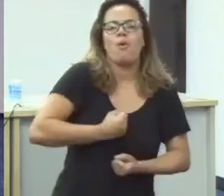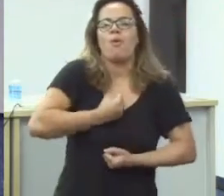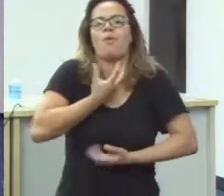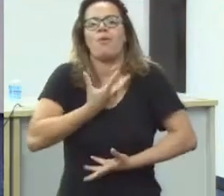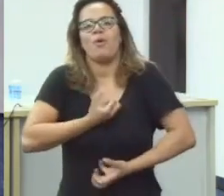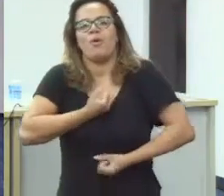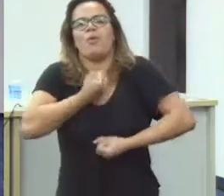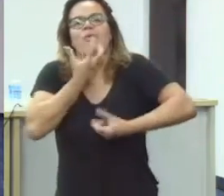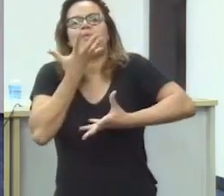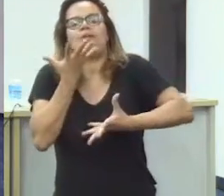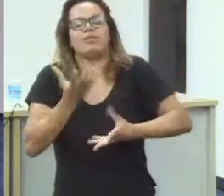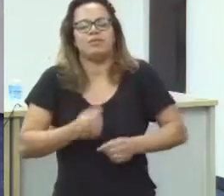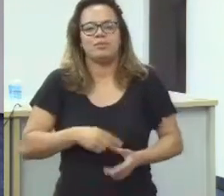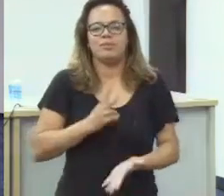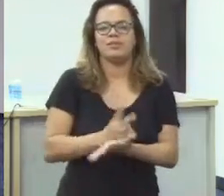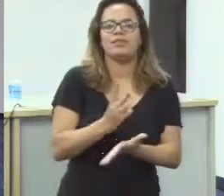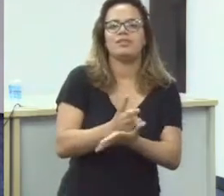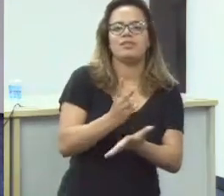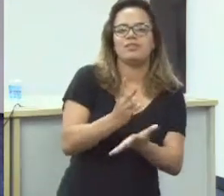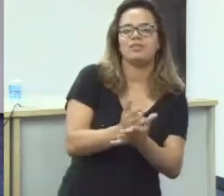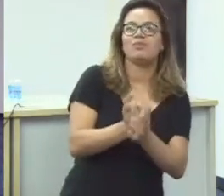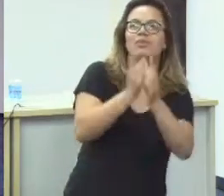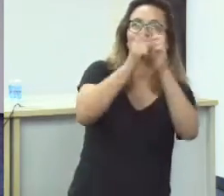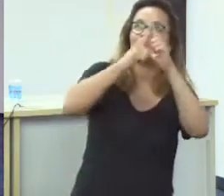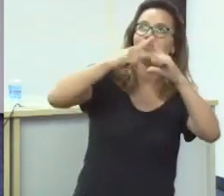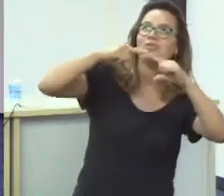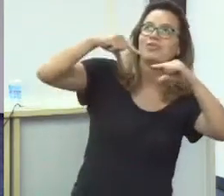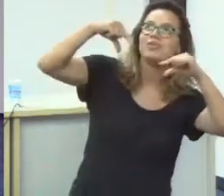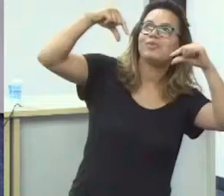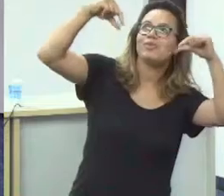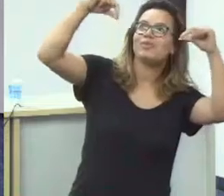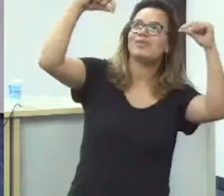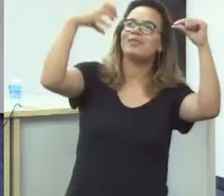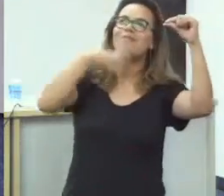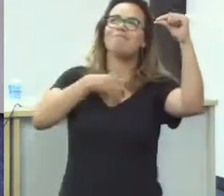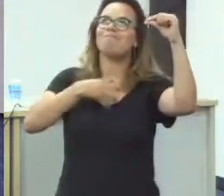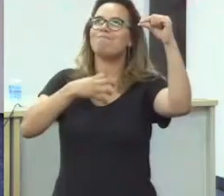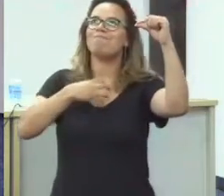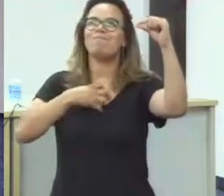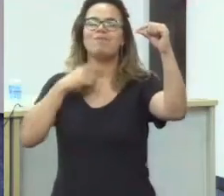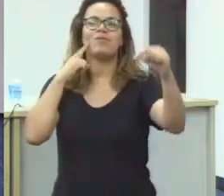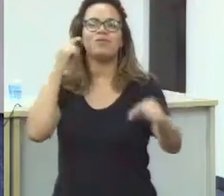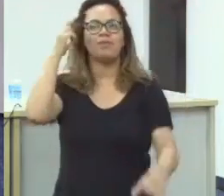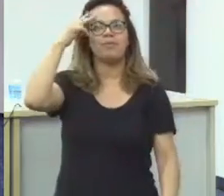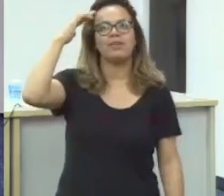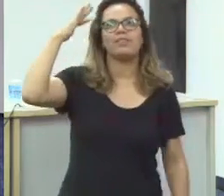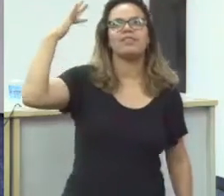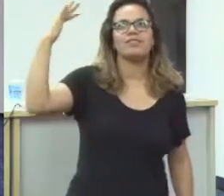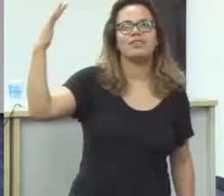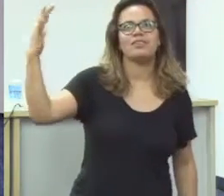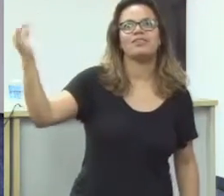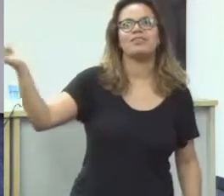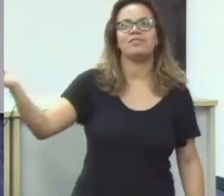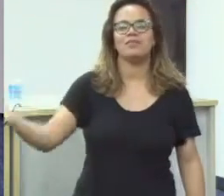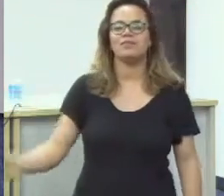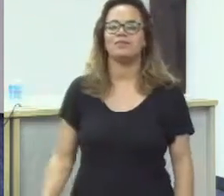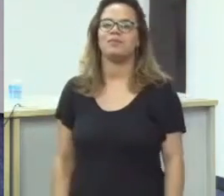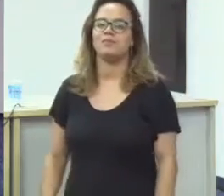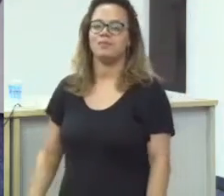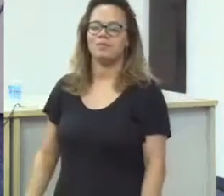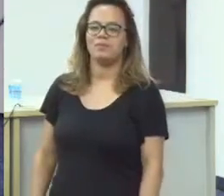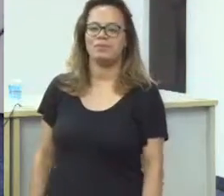na Gisele, tá na lua que em noite inspirada vai alumiando a estrada do Urubu.